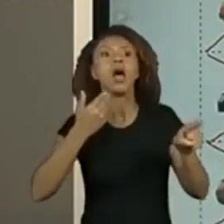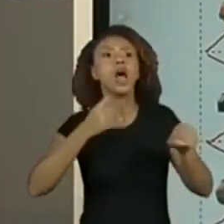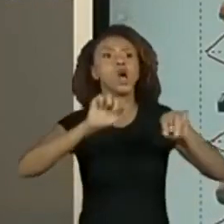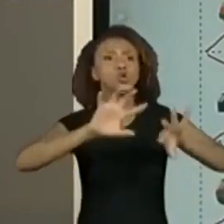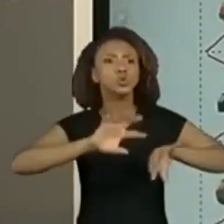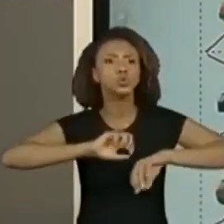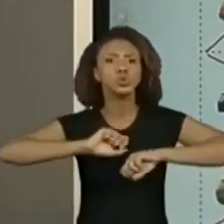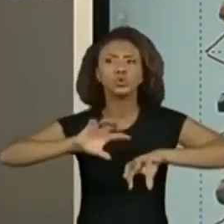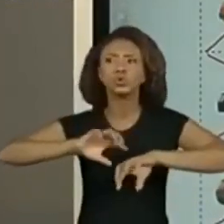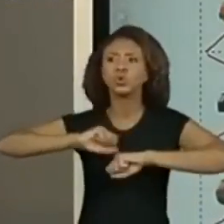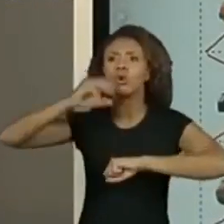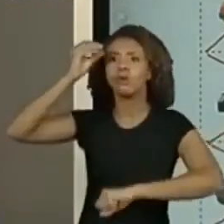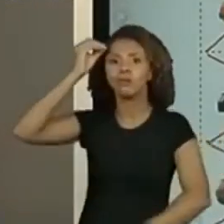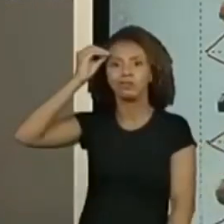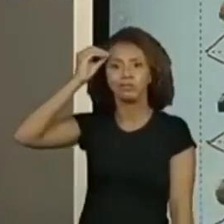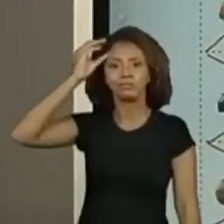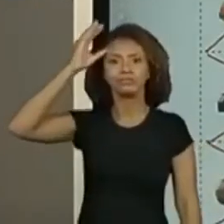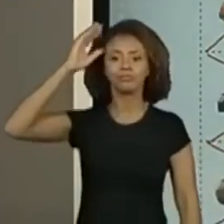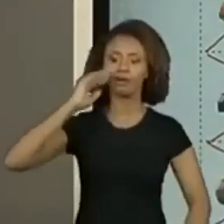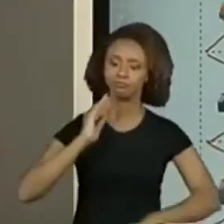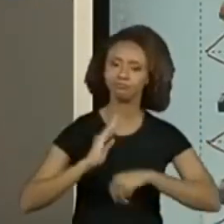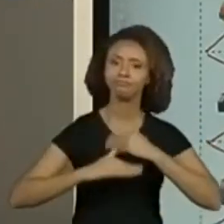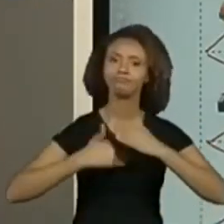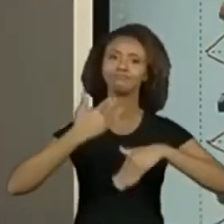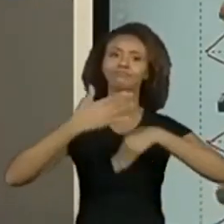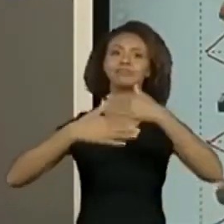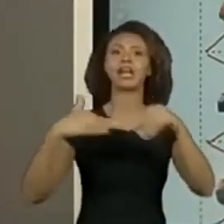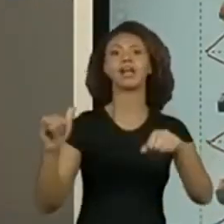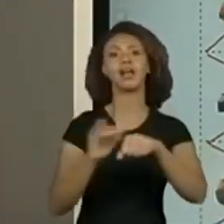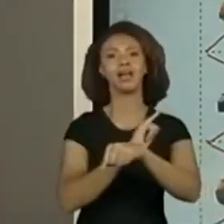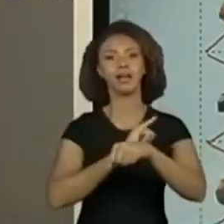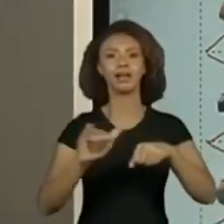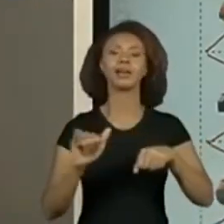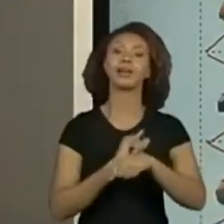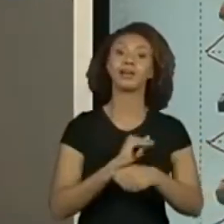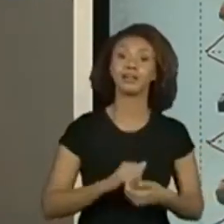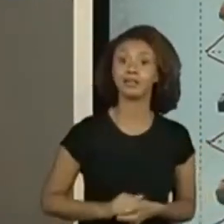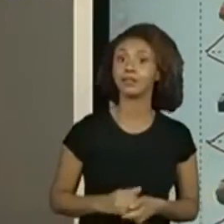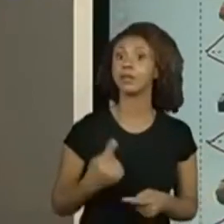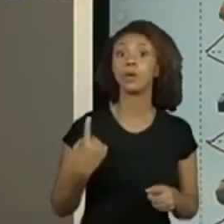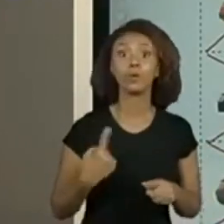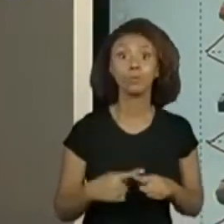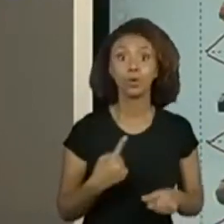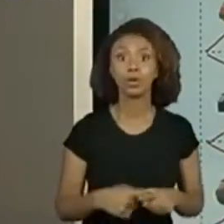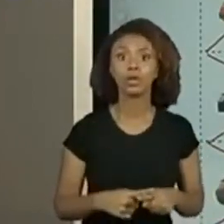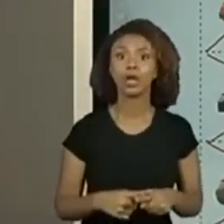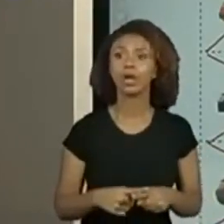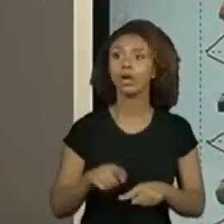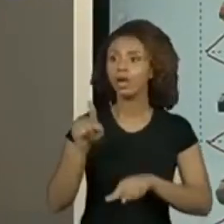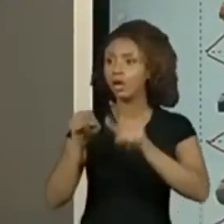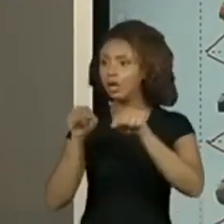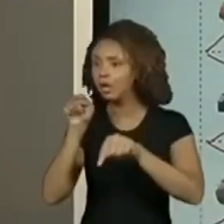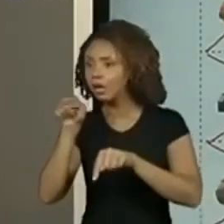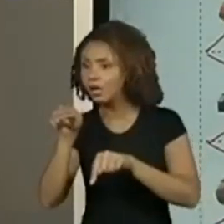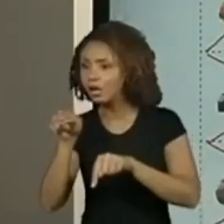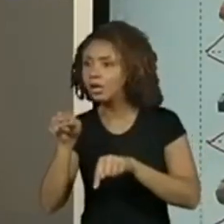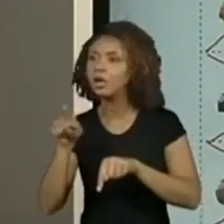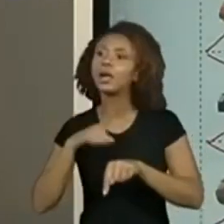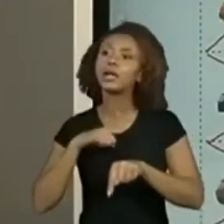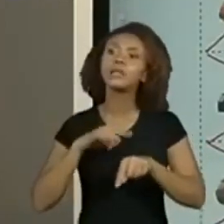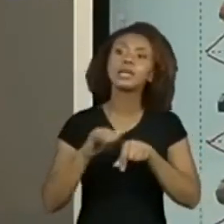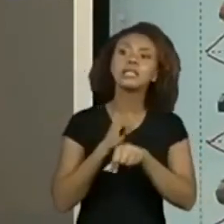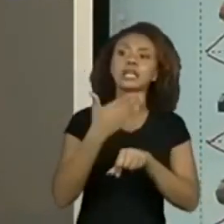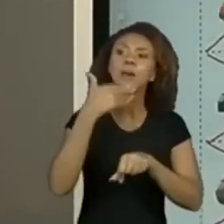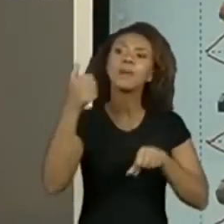habilidades não é e desenvolvendo estratégias diversas porque para determinado problema nós sempre escolhemos a